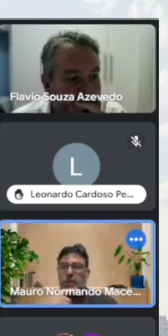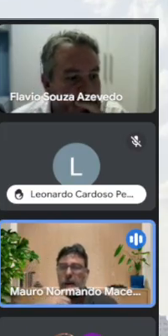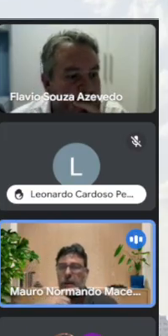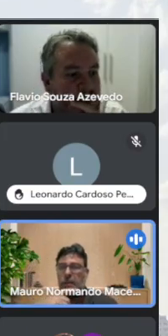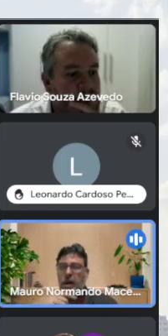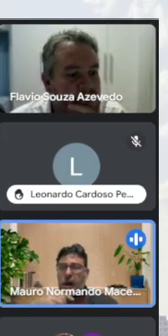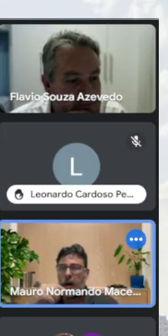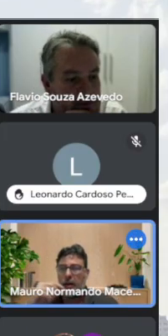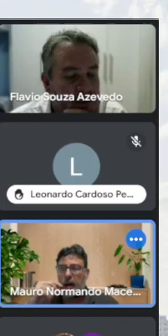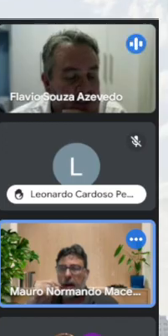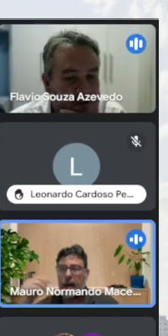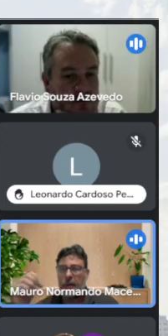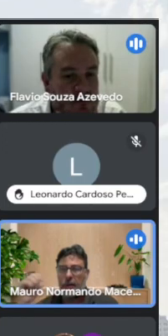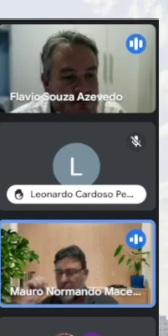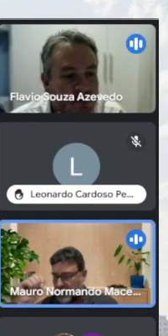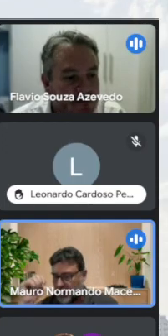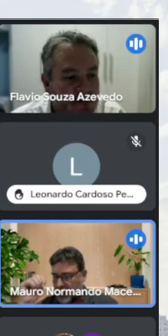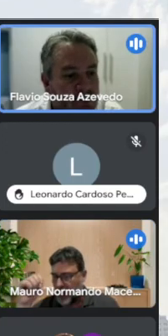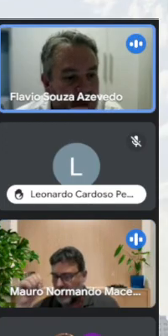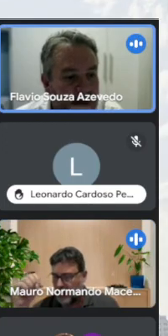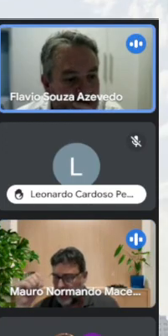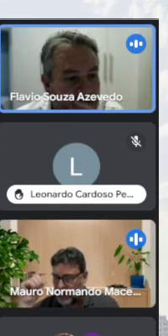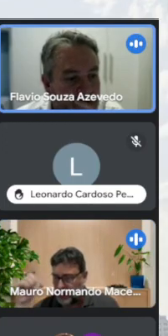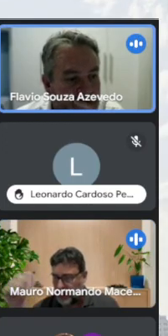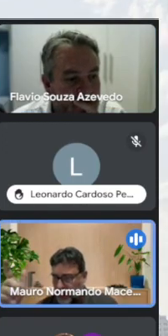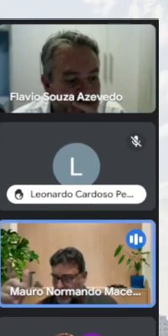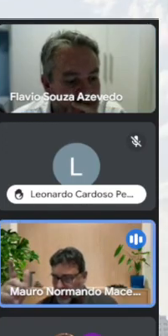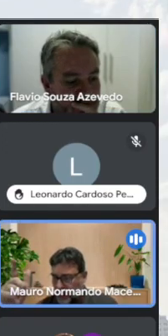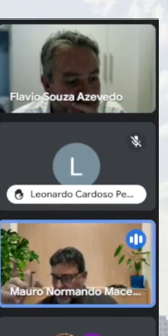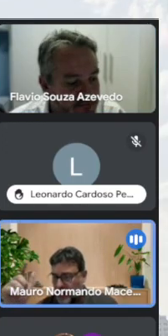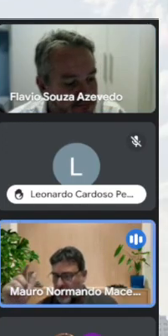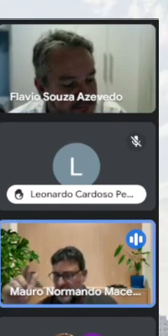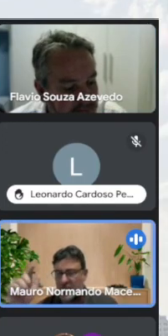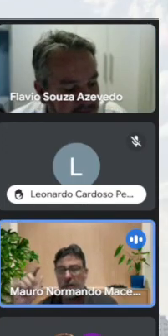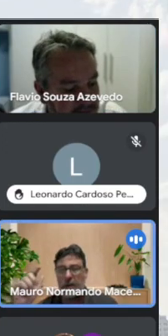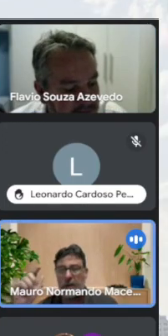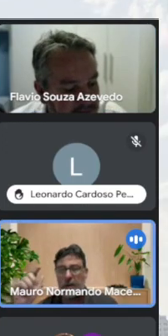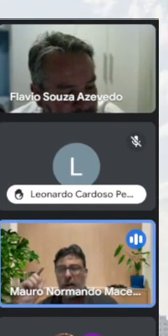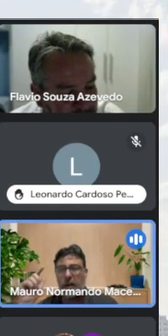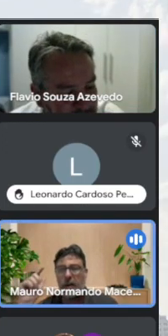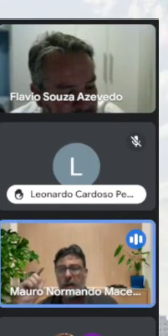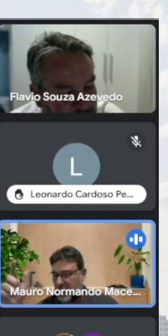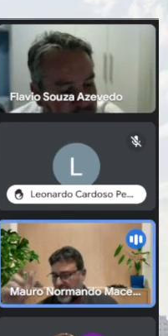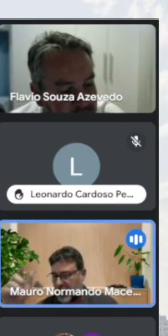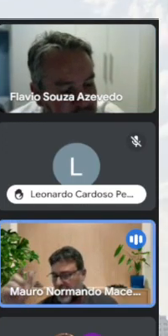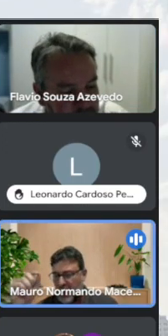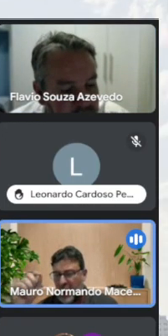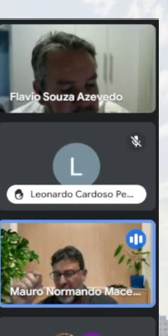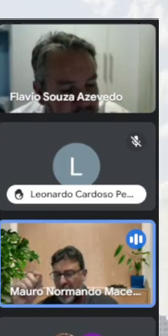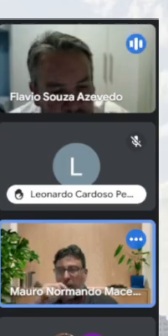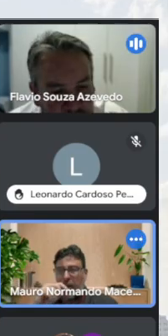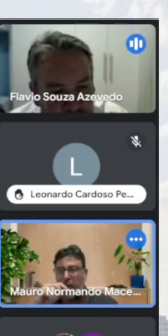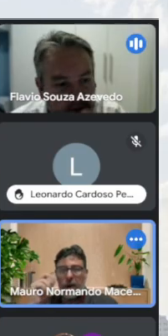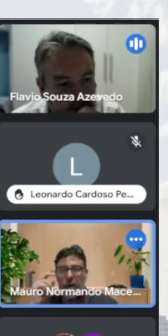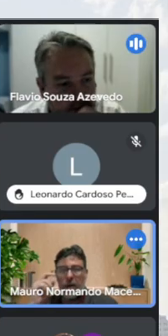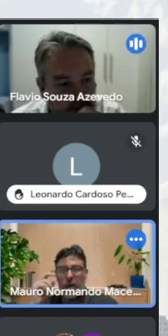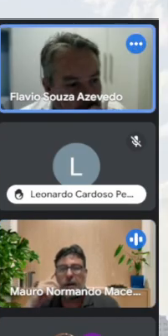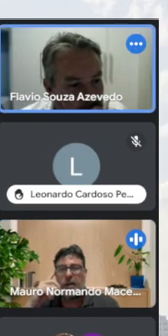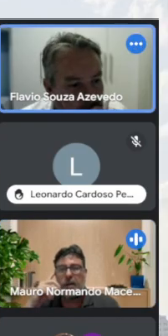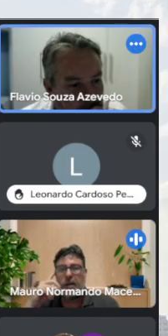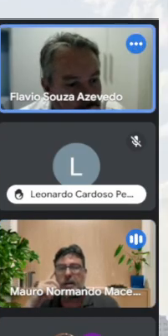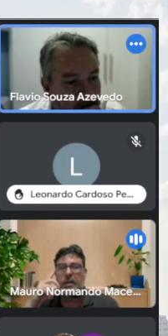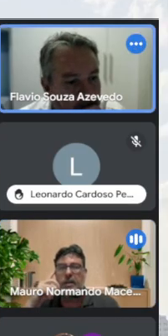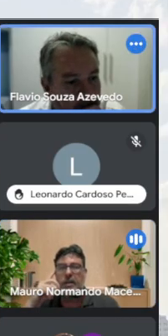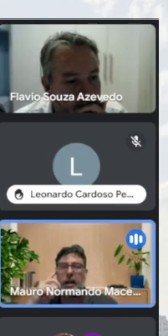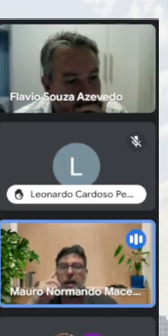bom tempo, né? Isso. Desde a época do mestrado, que eu participei da tua banca, sistema de biorretenção, né? Eu achei